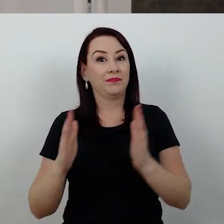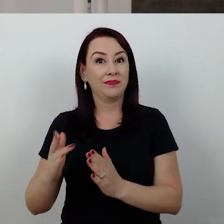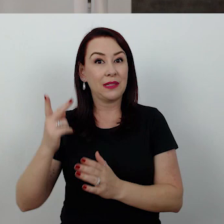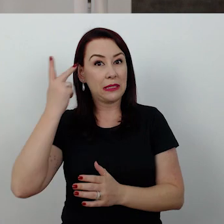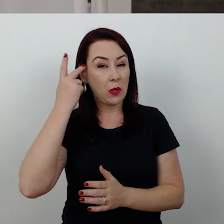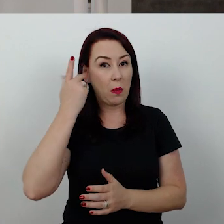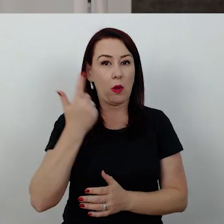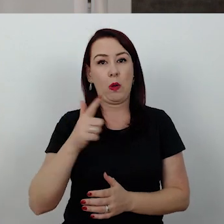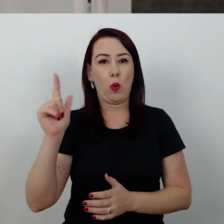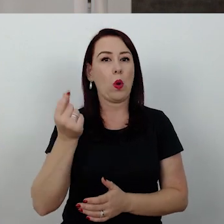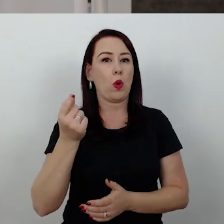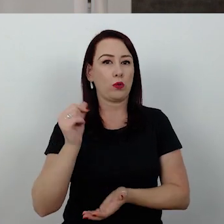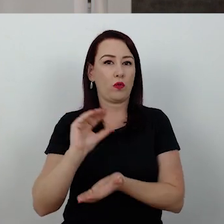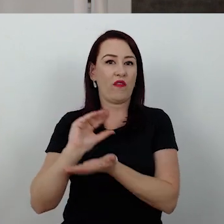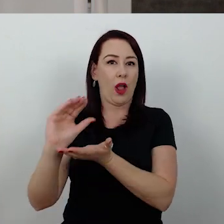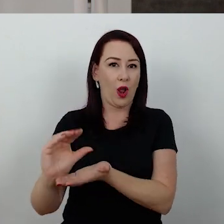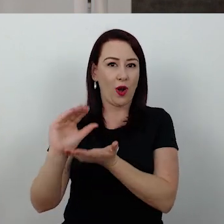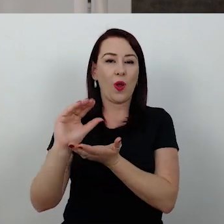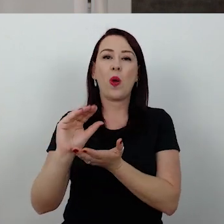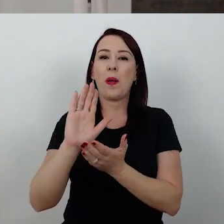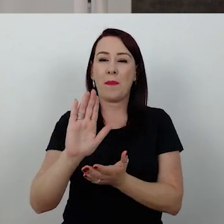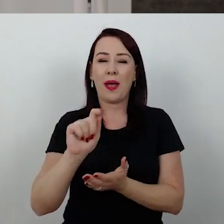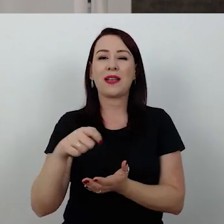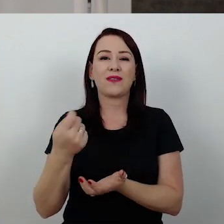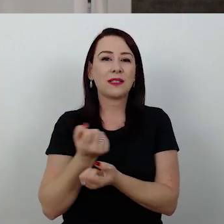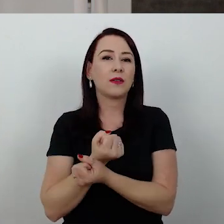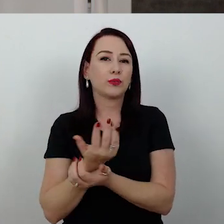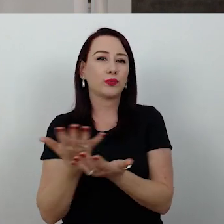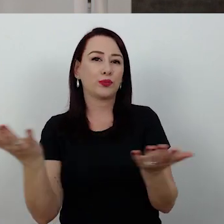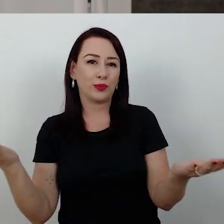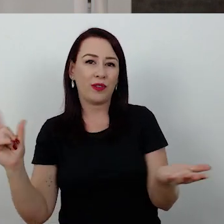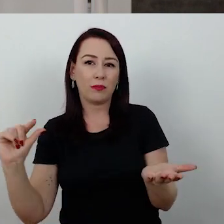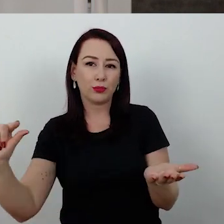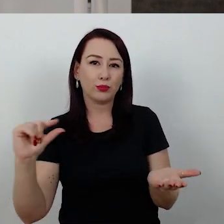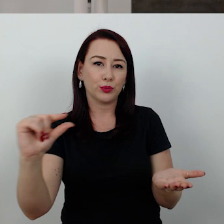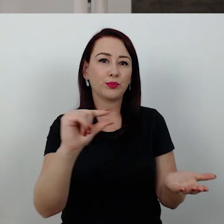outro montante, né, que também vai ser uma grande distribuição aí.